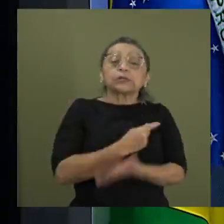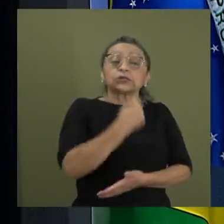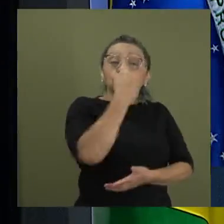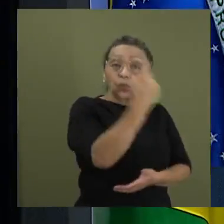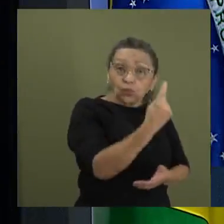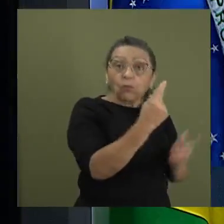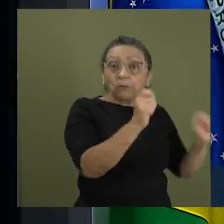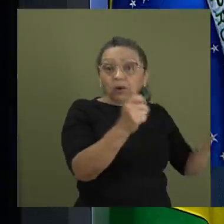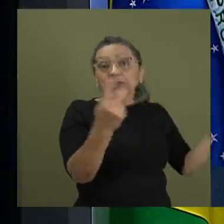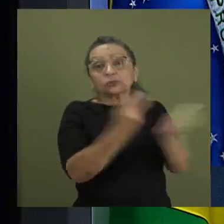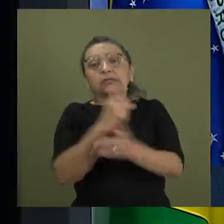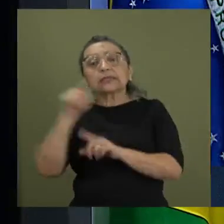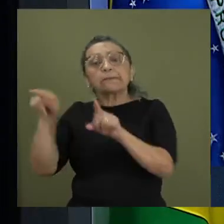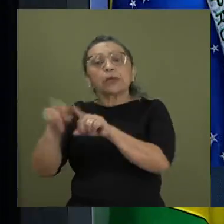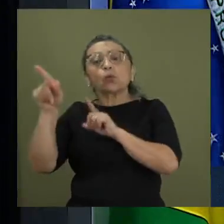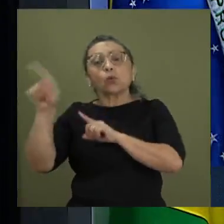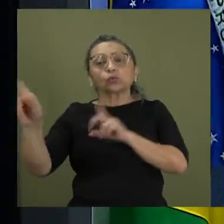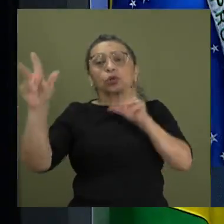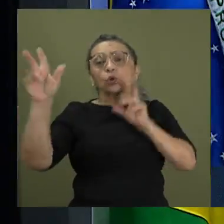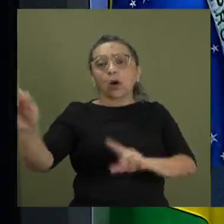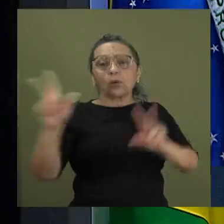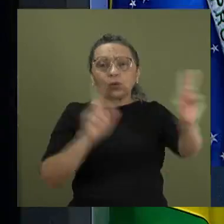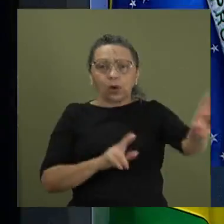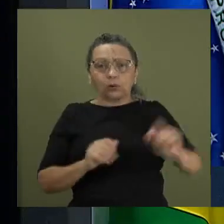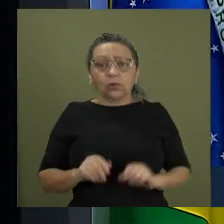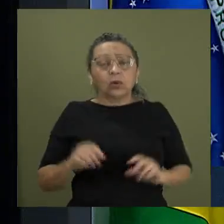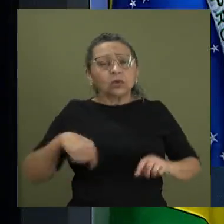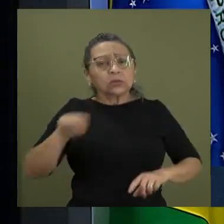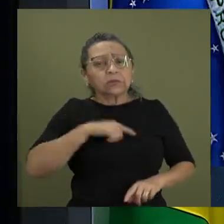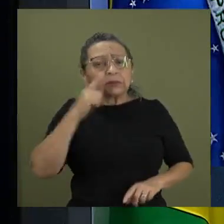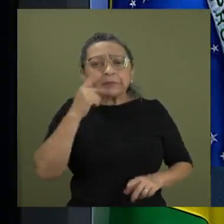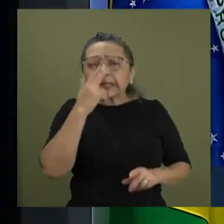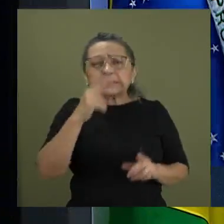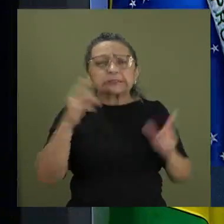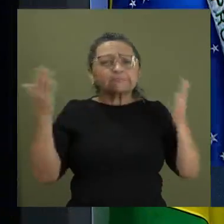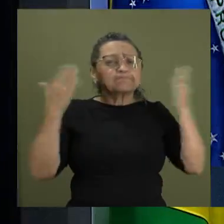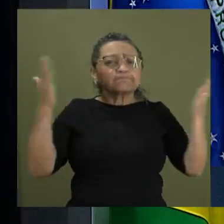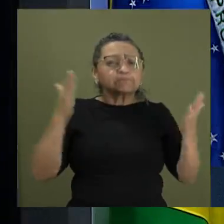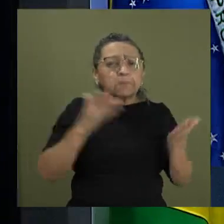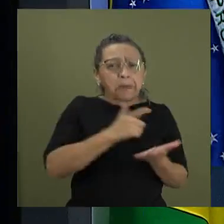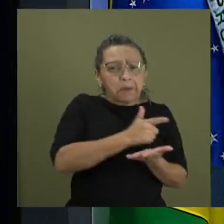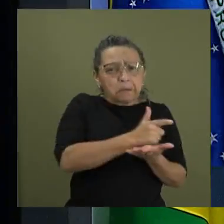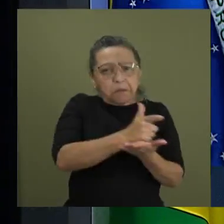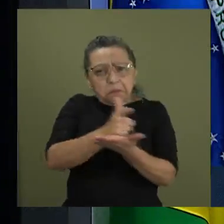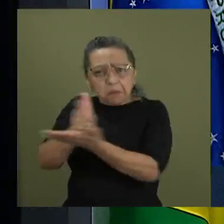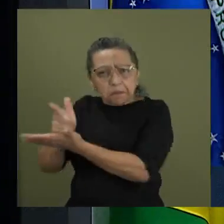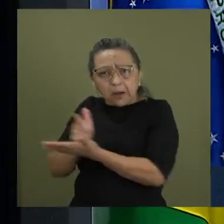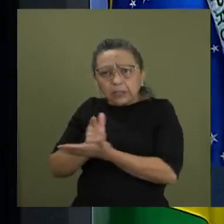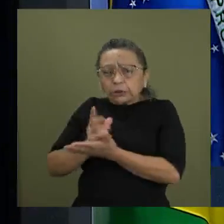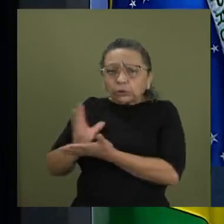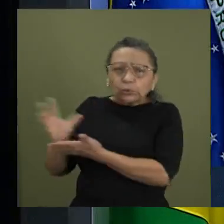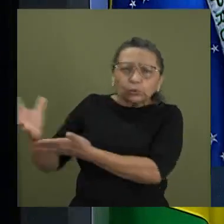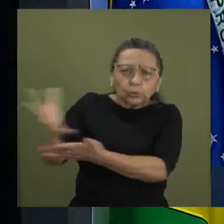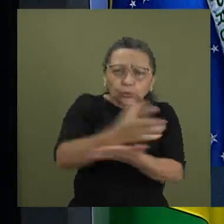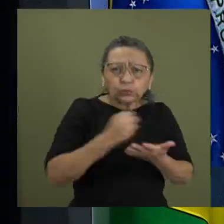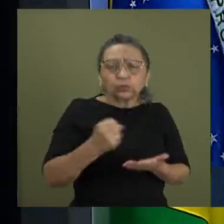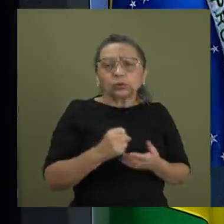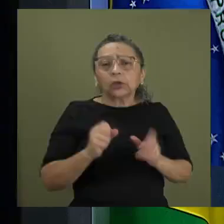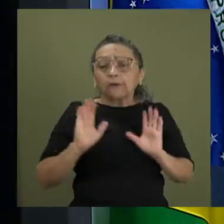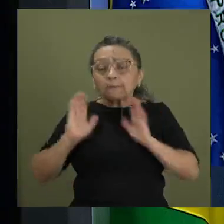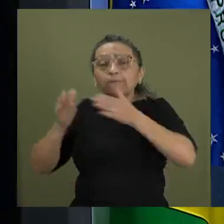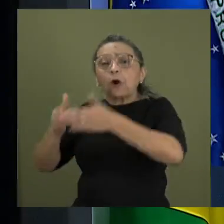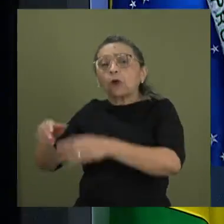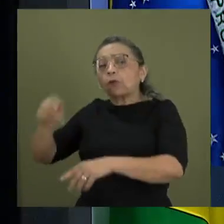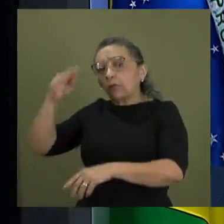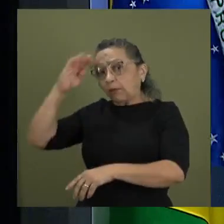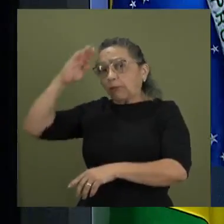Francisco. O que a gente está vendo é uma metralhadora giratória hoje no Brasil, voltada para os